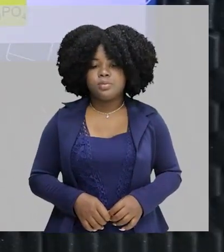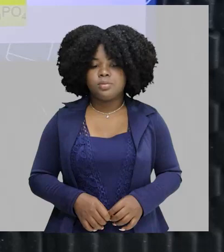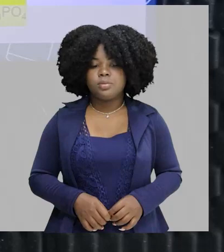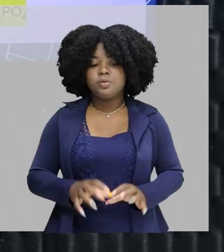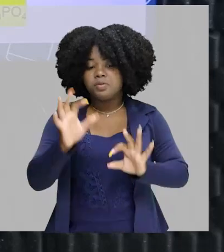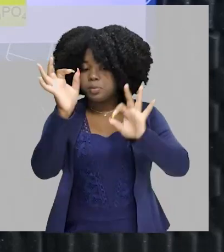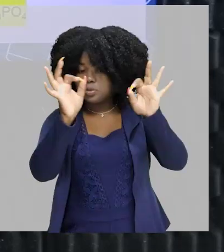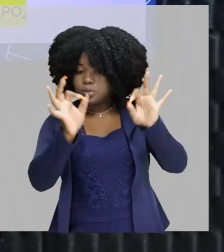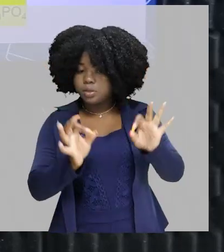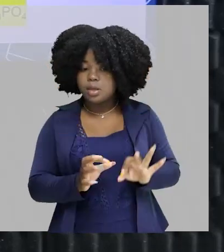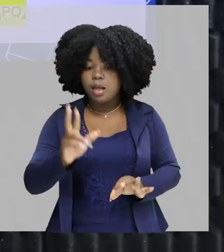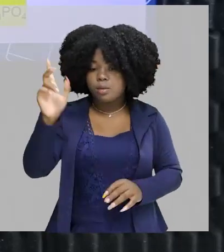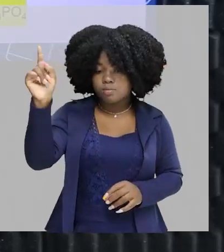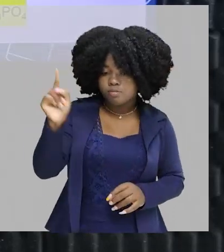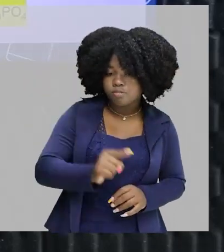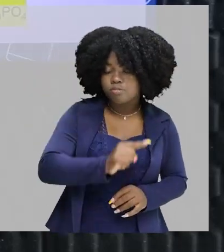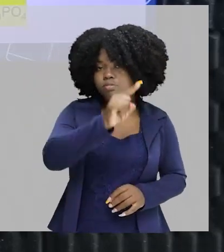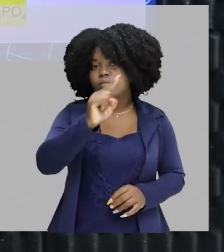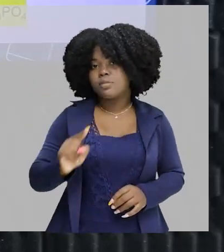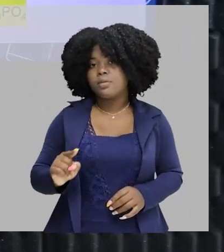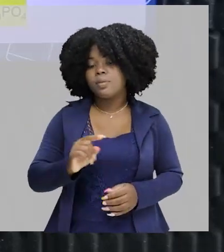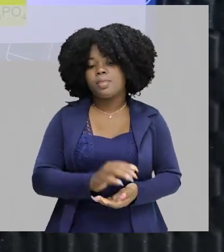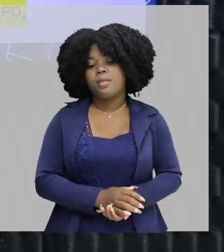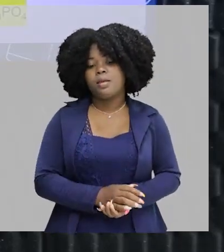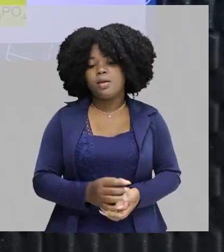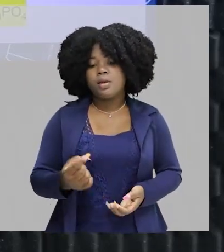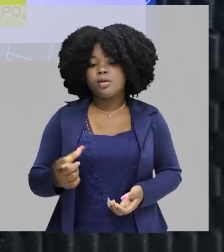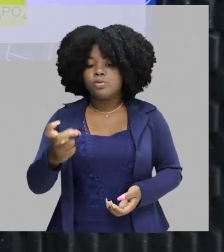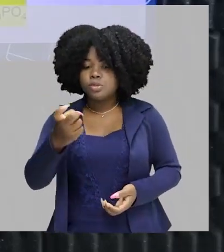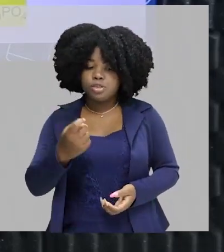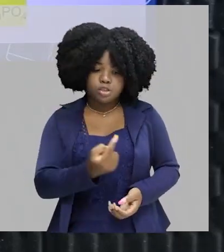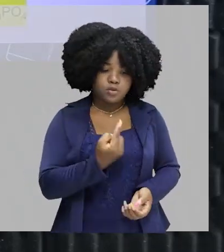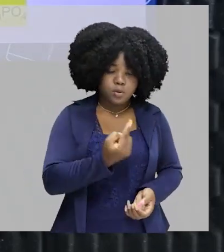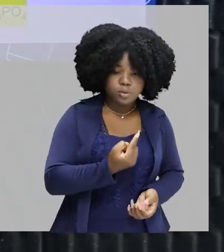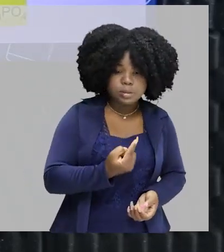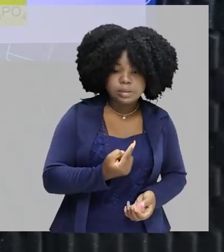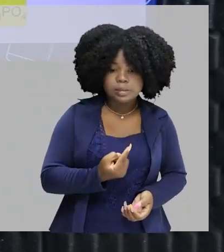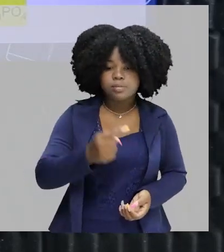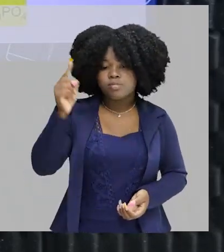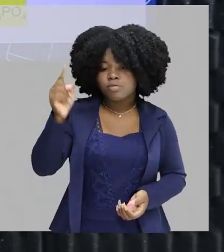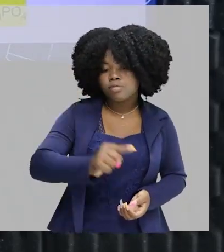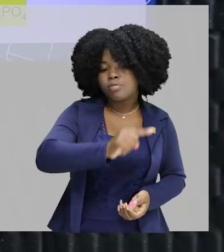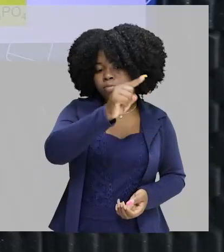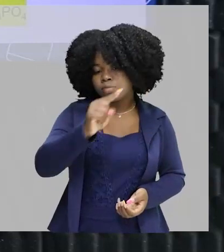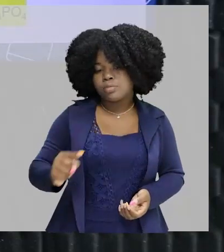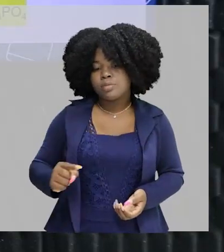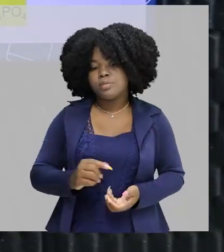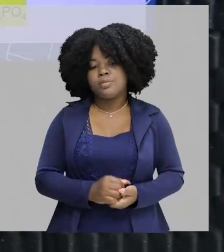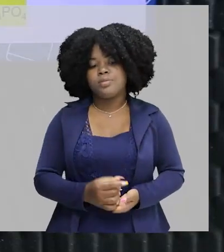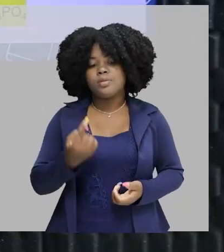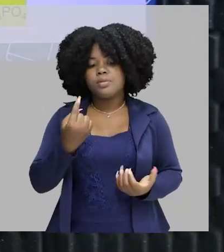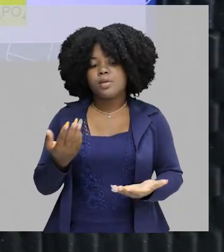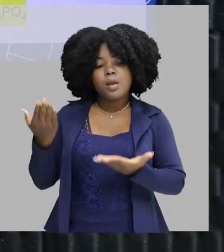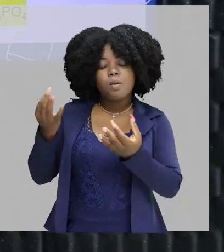vamos montar uma regra de 3 simples. Isolando X, meios pelo extremo, isolando